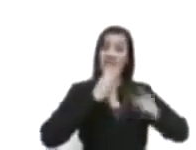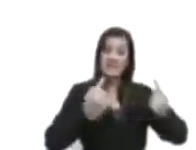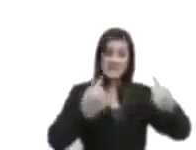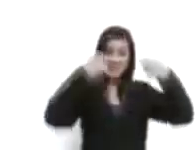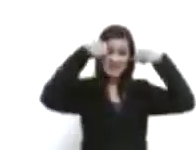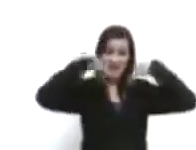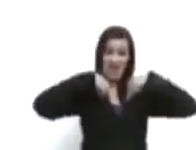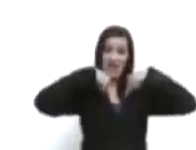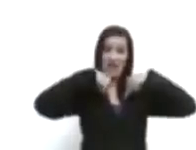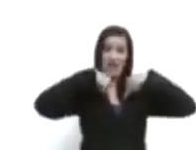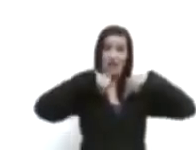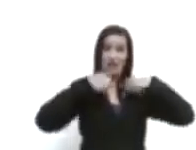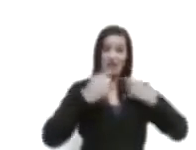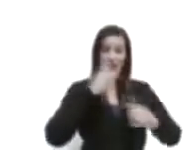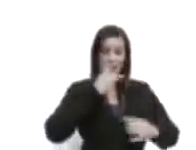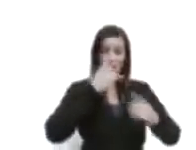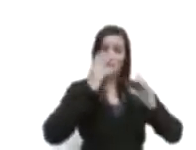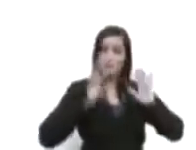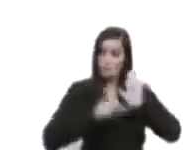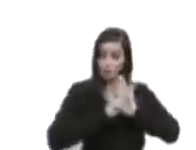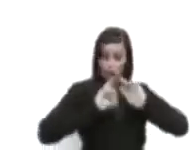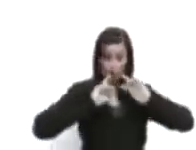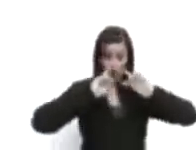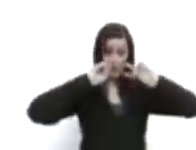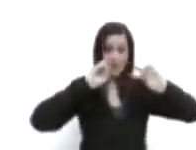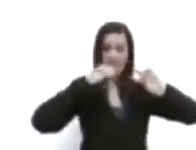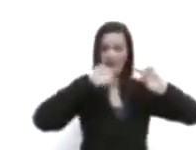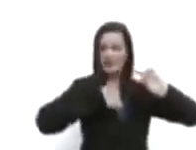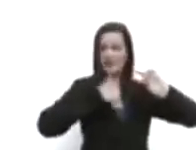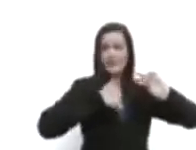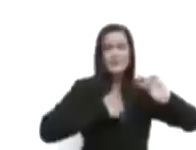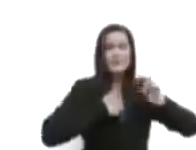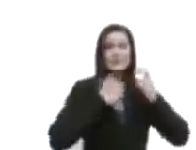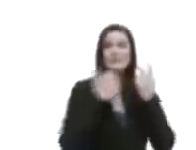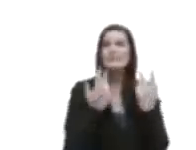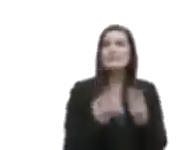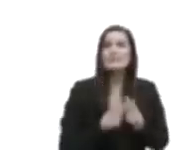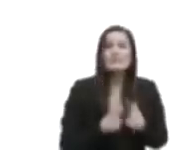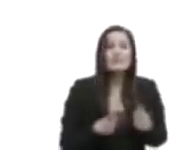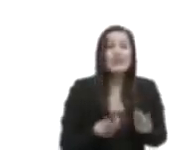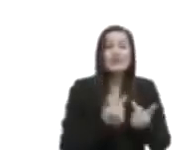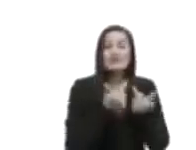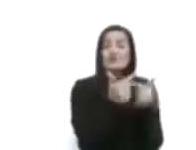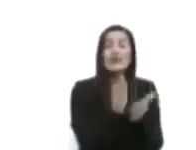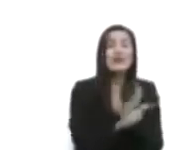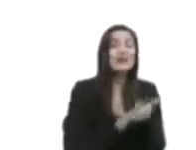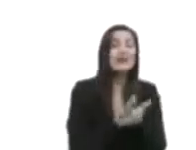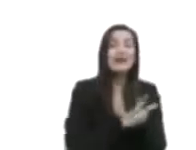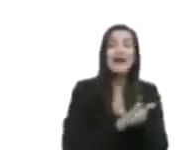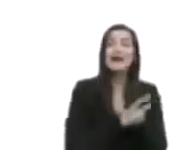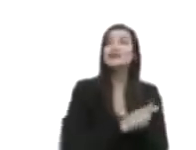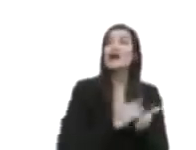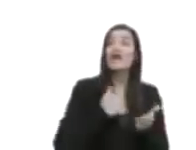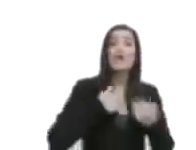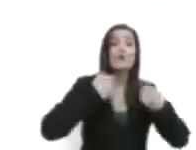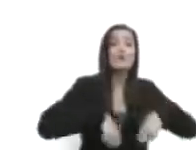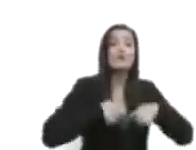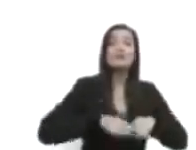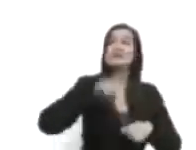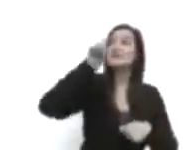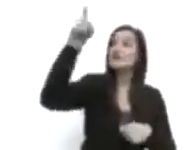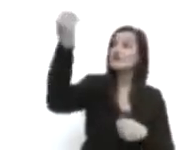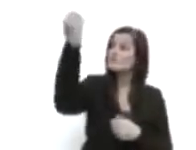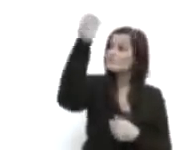miserabilidade espiritual em que se encontra. É ser completamente dependente da graça de